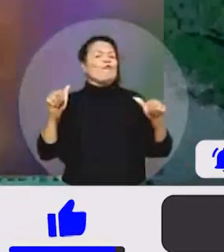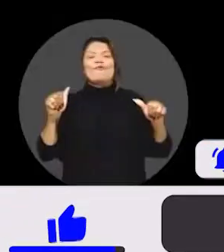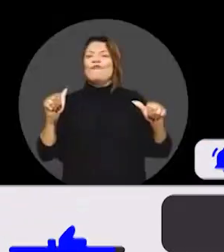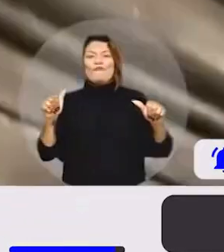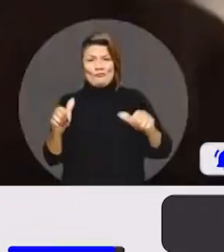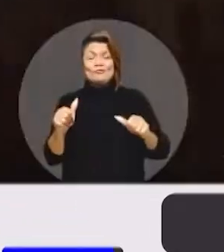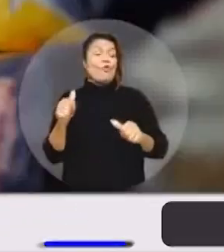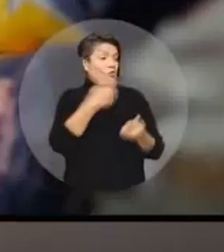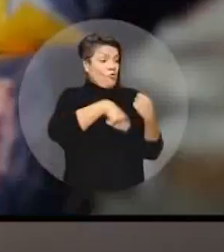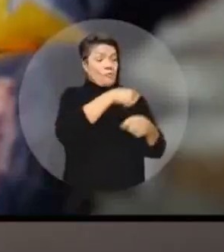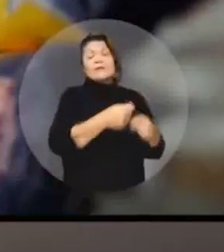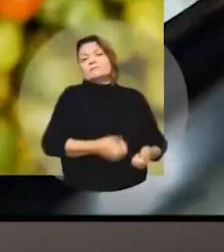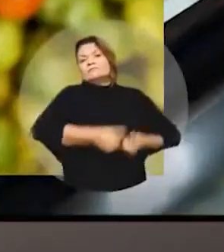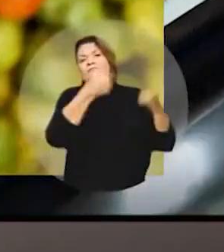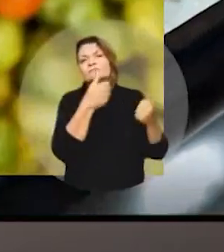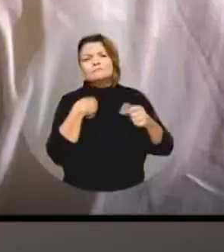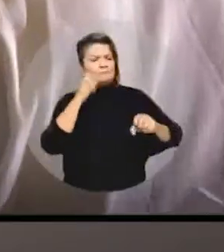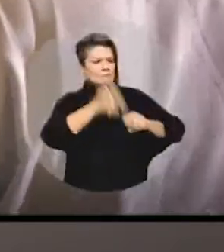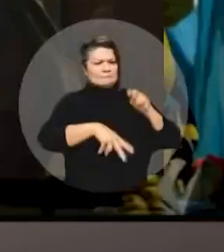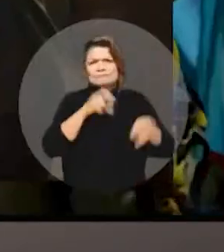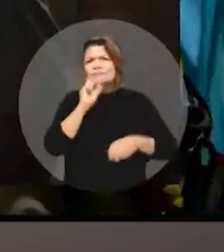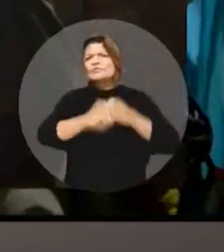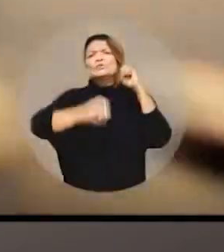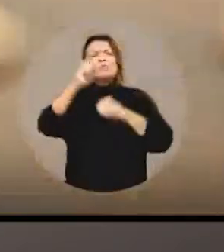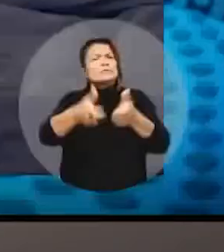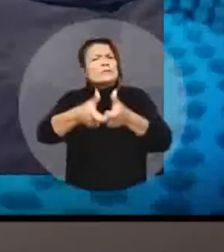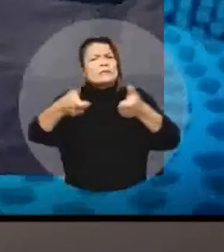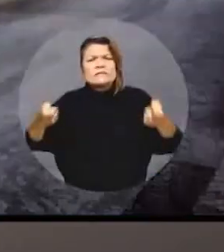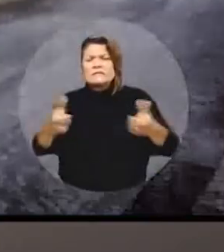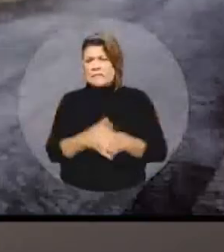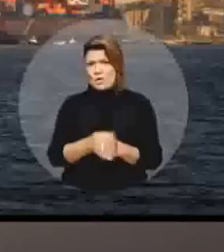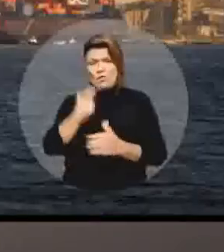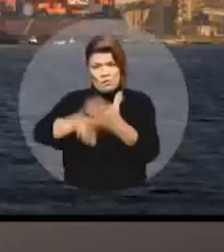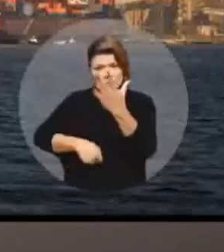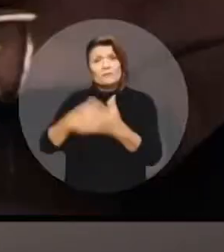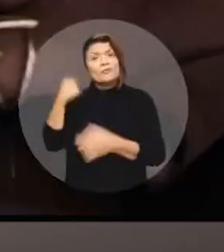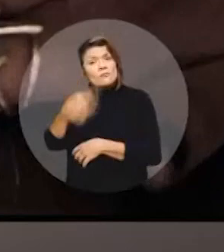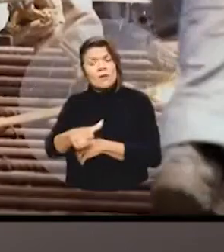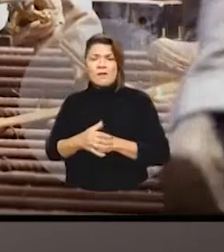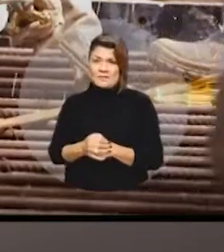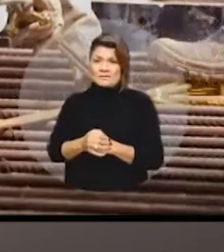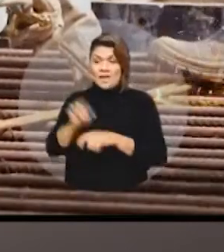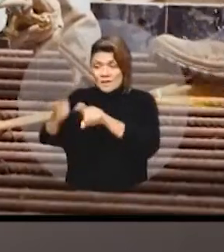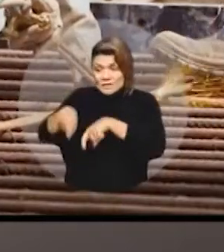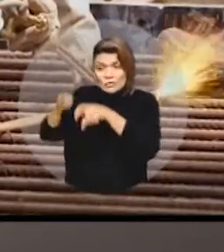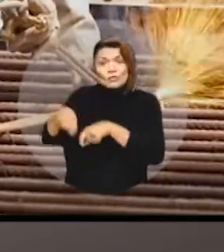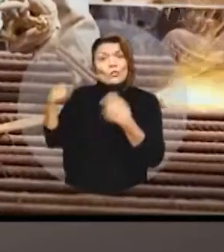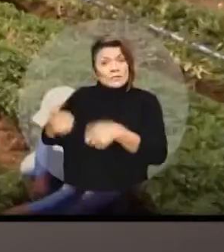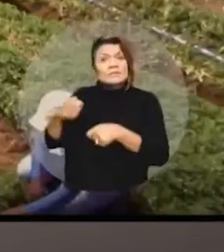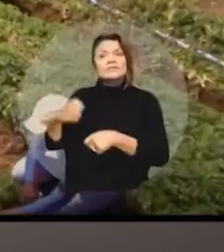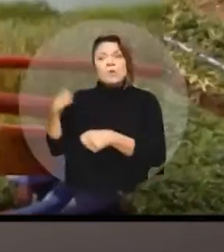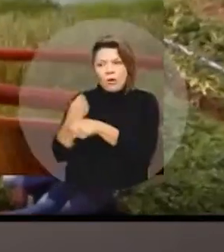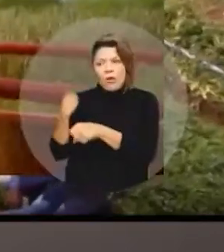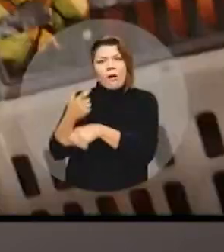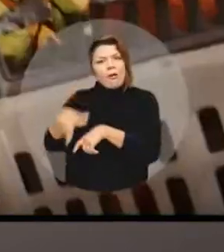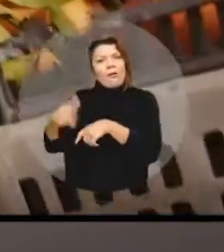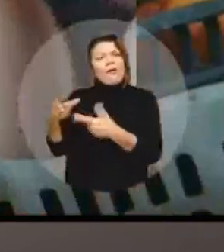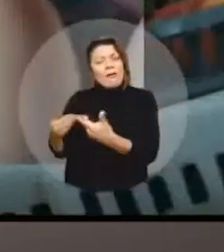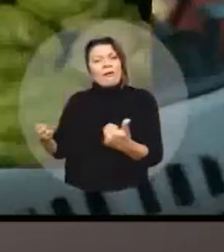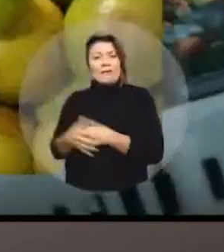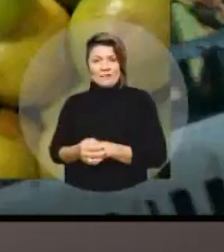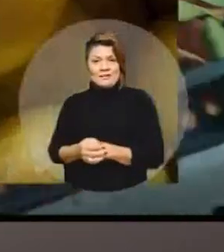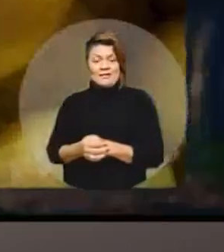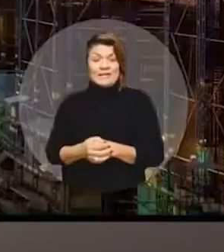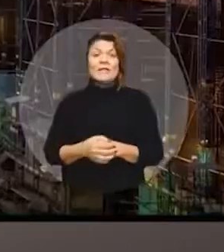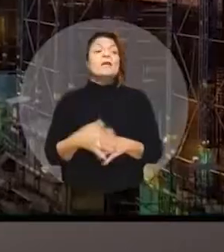todo mundo. O comércio vendeu mais, empregou mais, a indústria cresceu, contratou mais, e o agricultor teve que